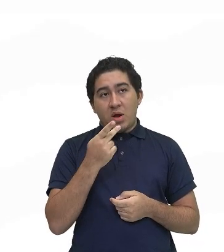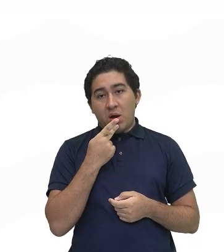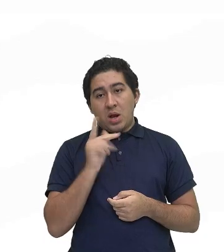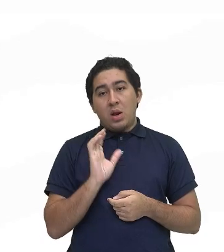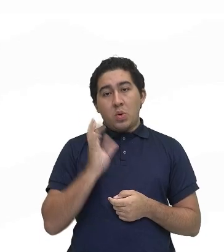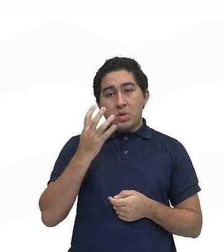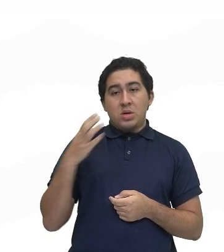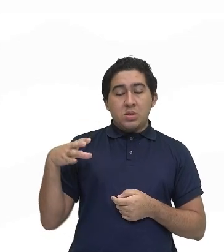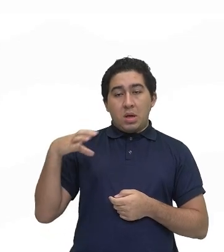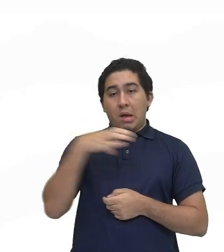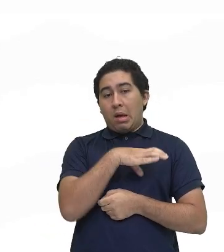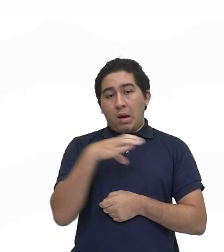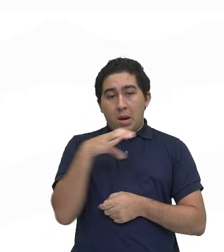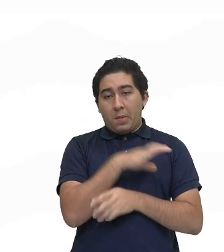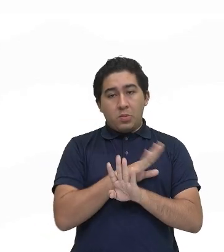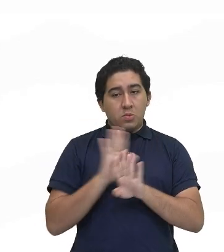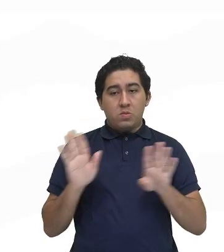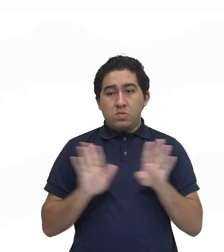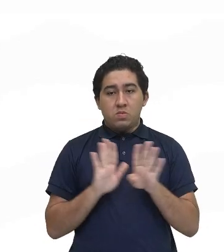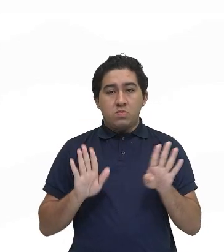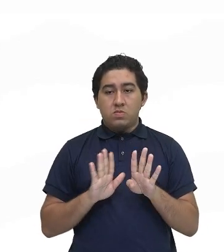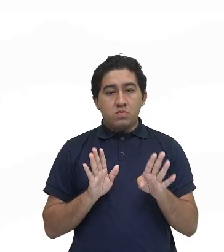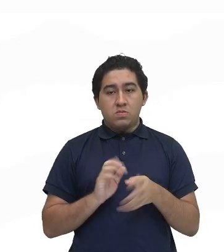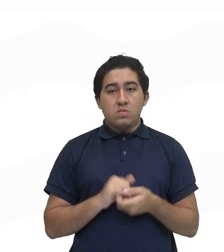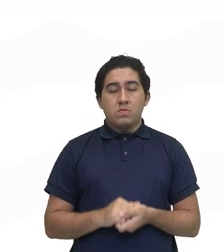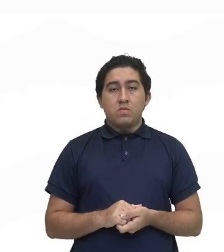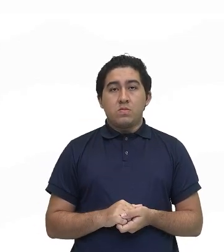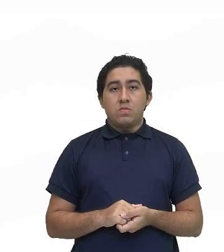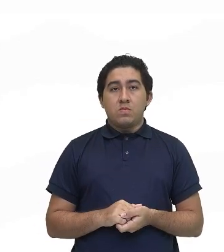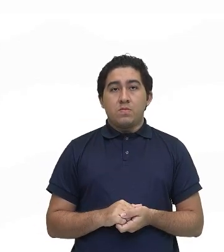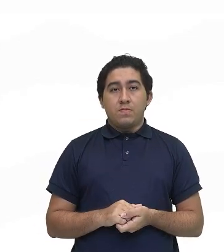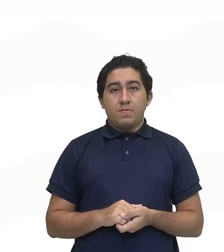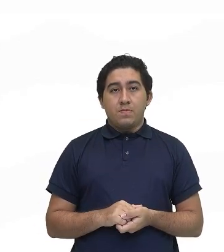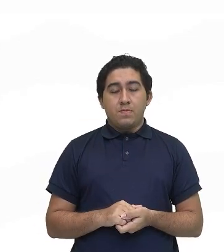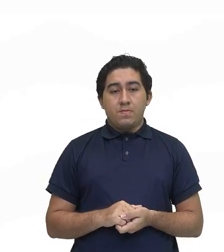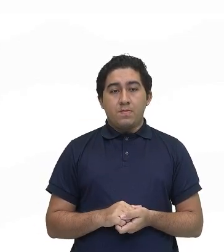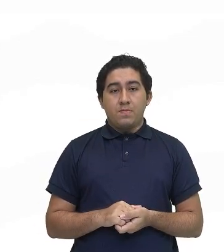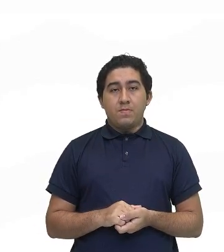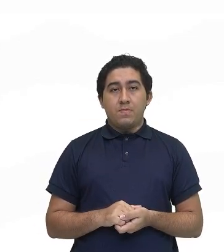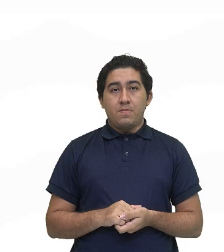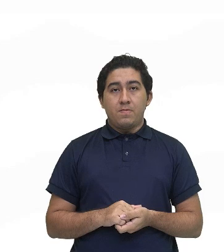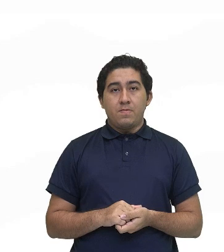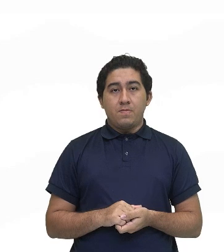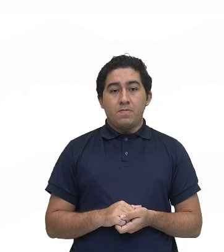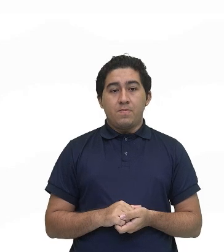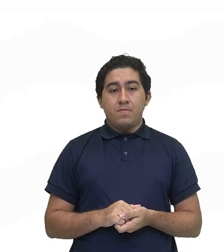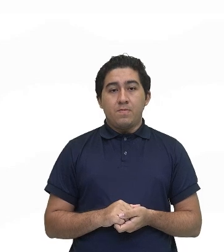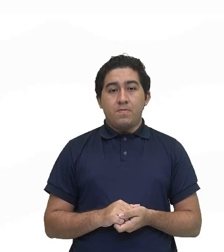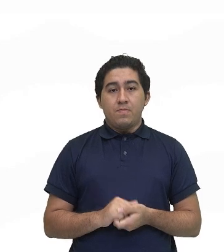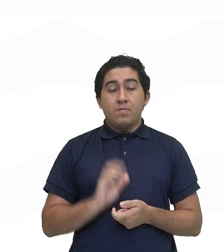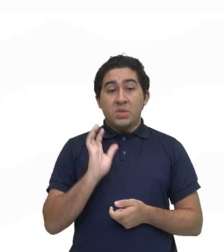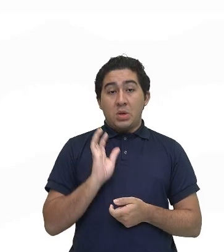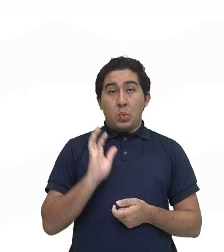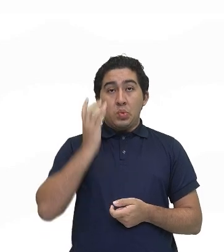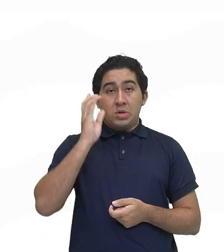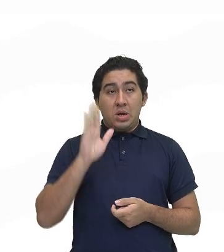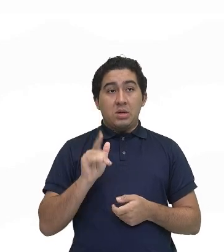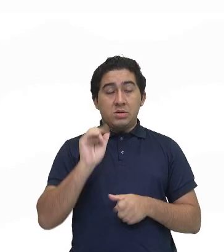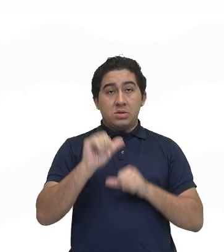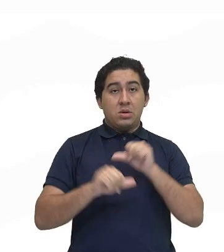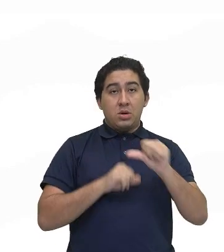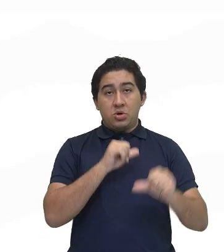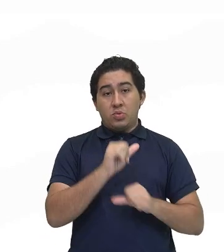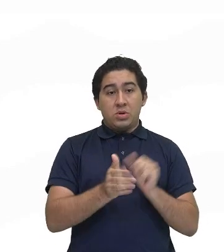situação nebulosa, estrela, gigante vermelha, em segundos. Para ocorrer essa sequência de